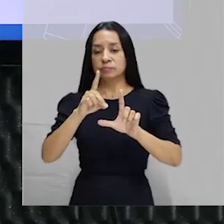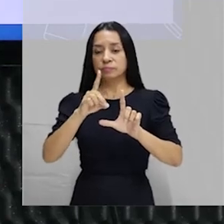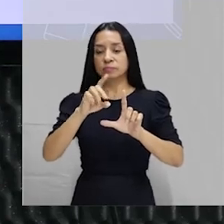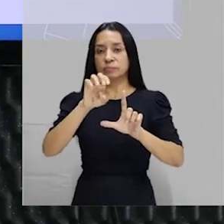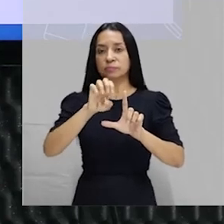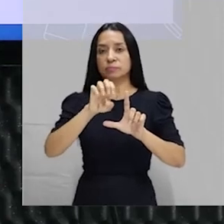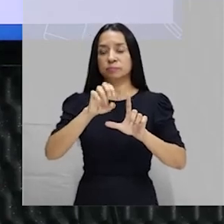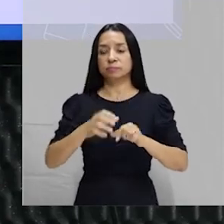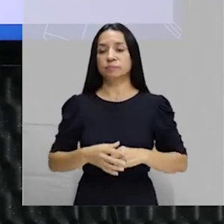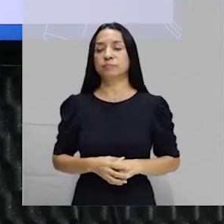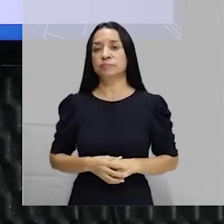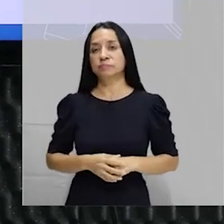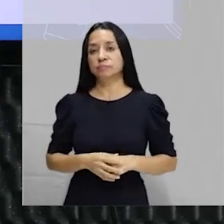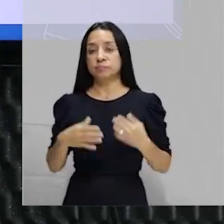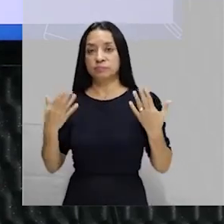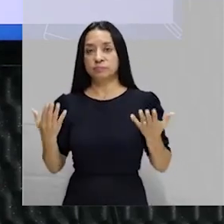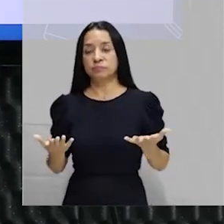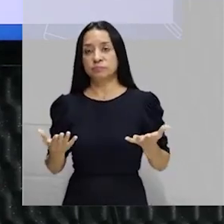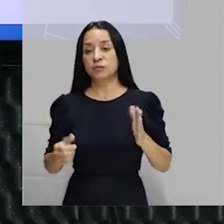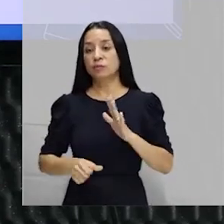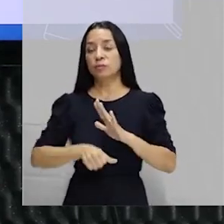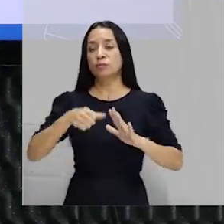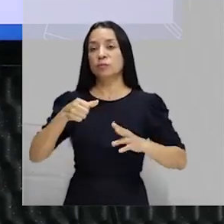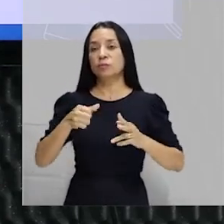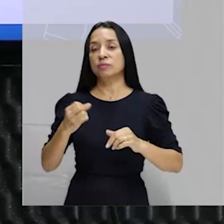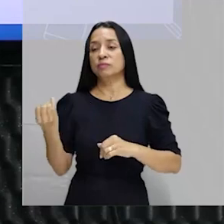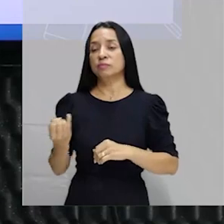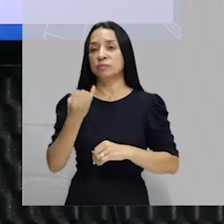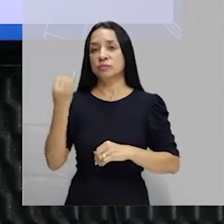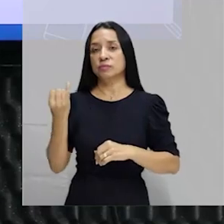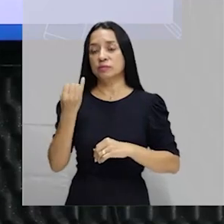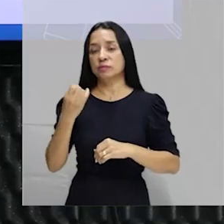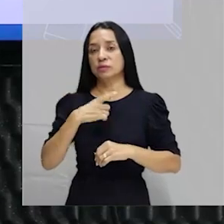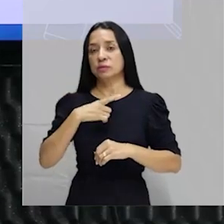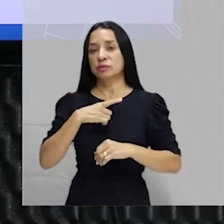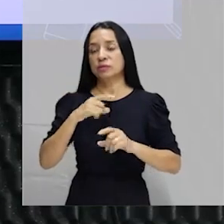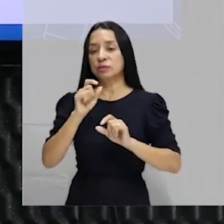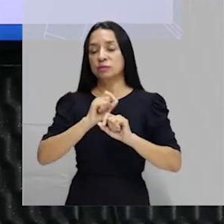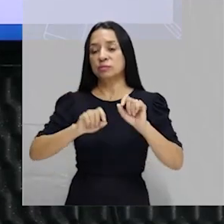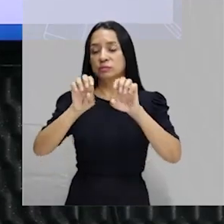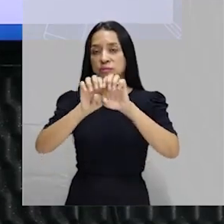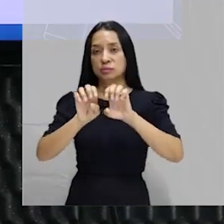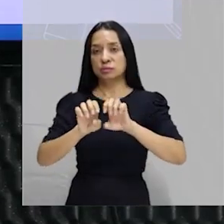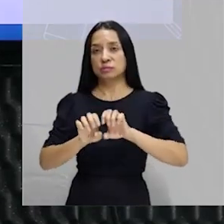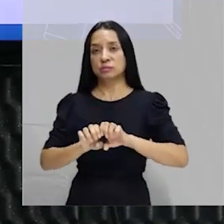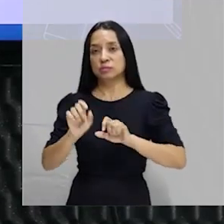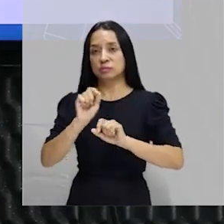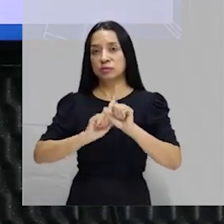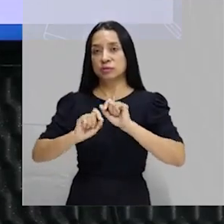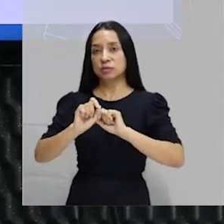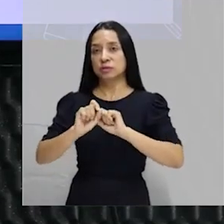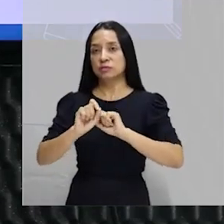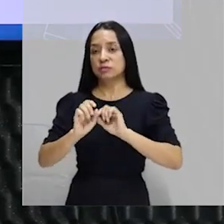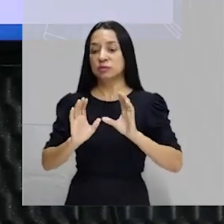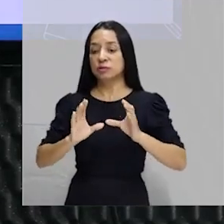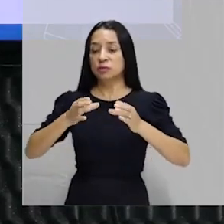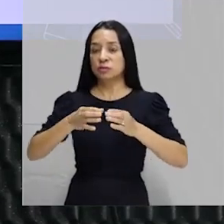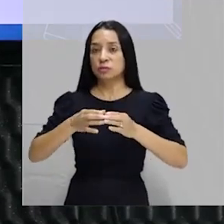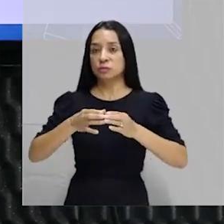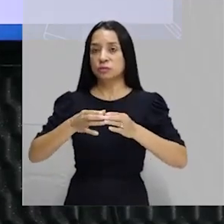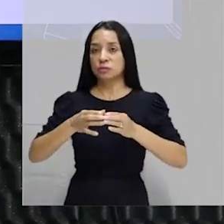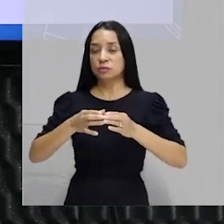de várias lentes e conceitos. Assim, é preciso conhecer bem esses conceitos para que a leitura